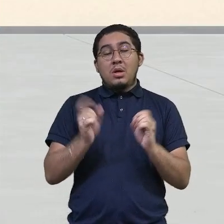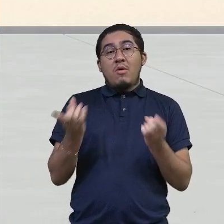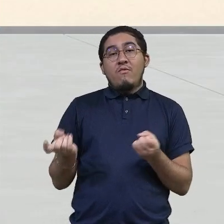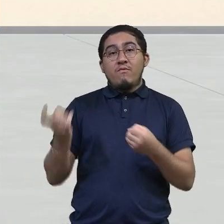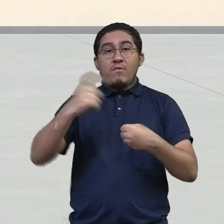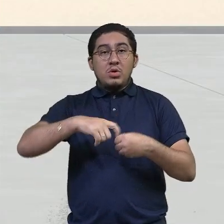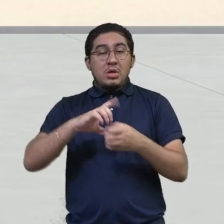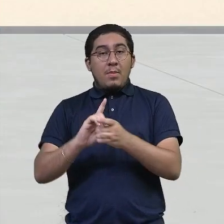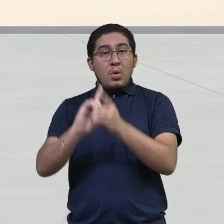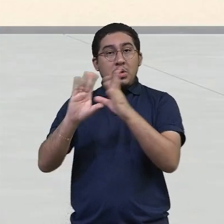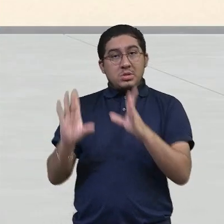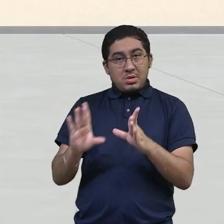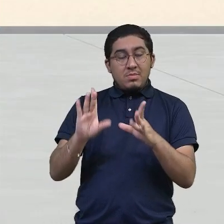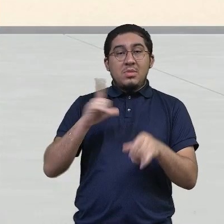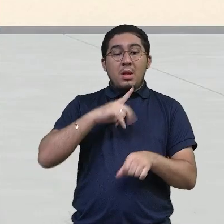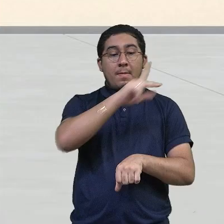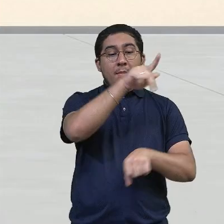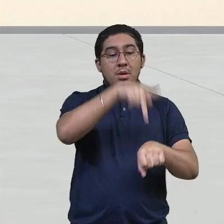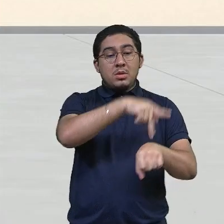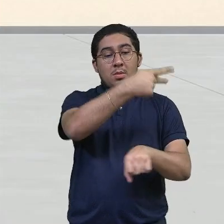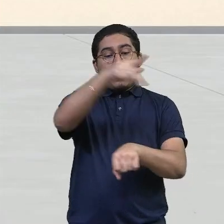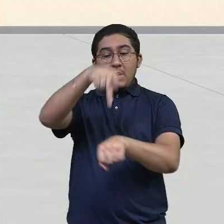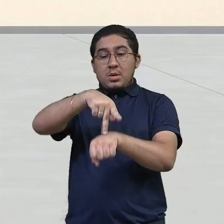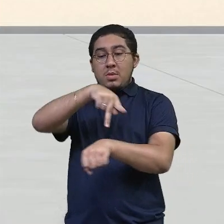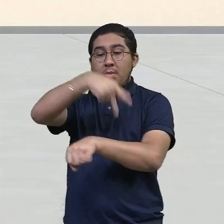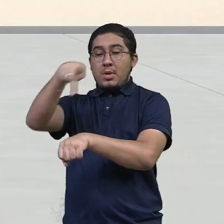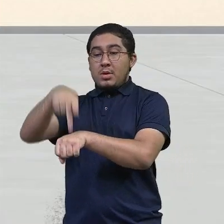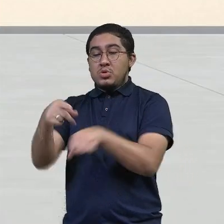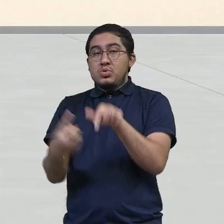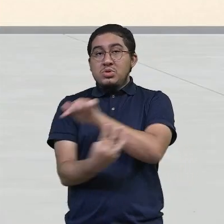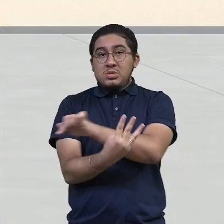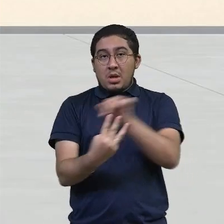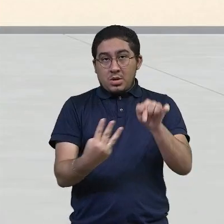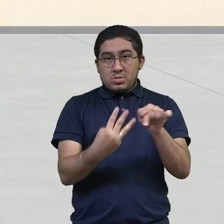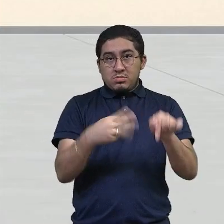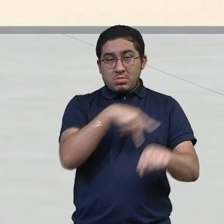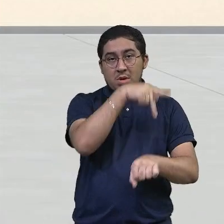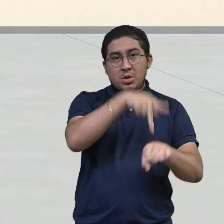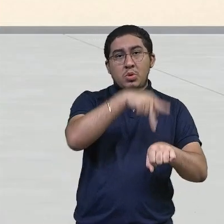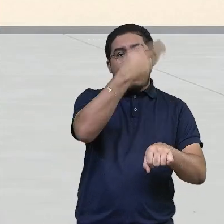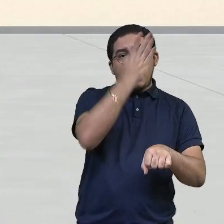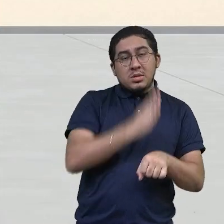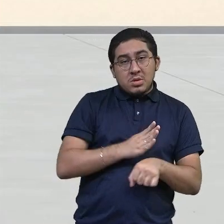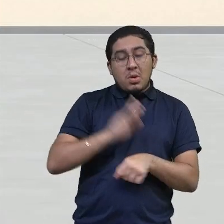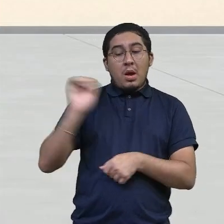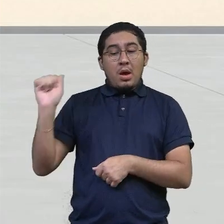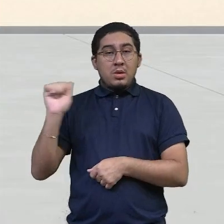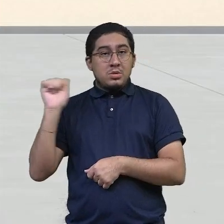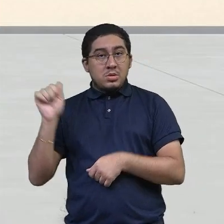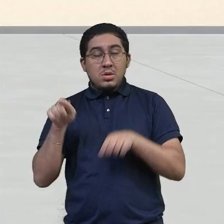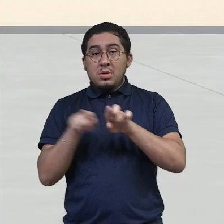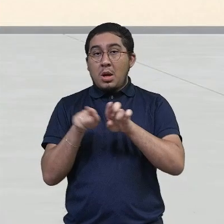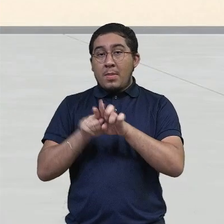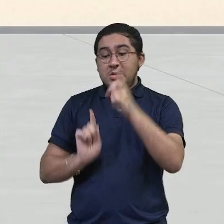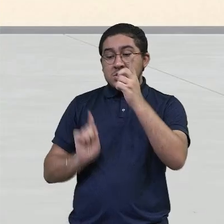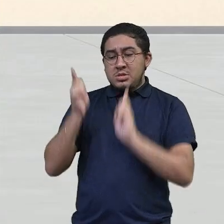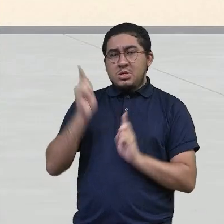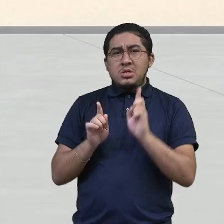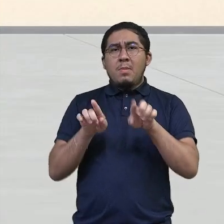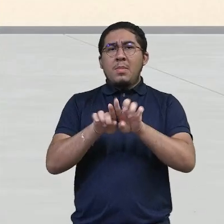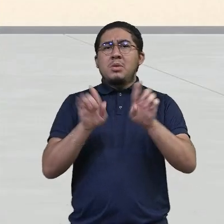Latina, Brasil, Argentina e Chile. Por que redemocratização? Esses países já não eram